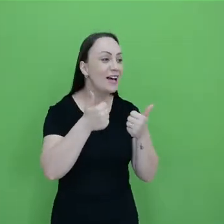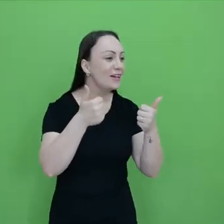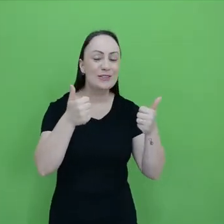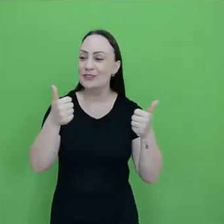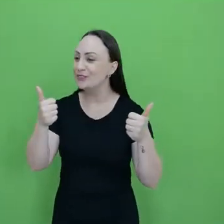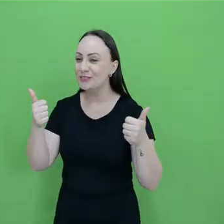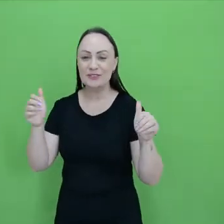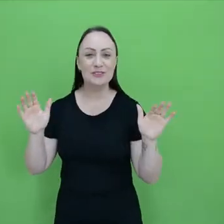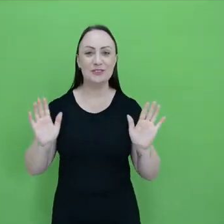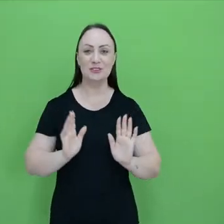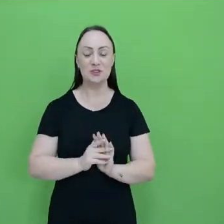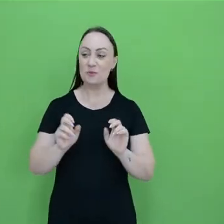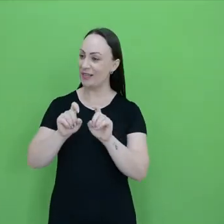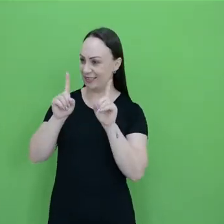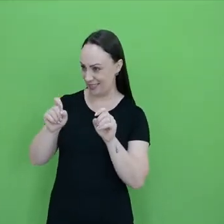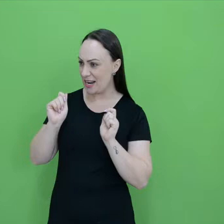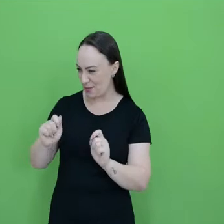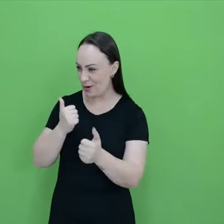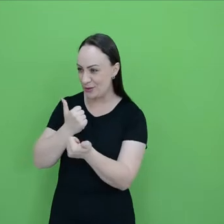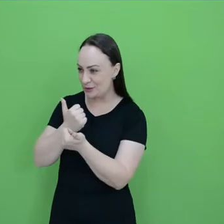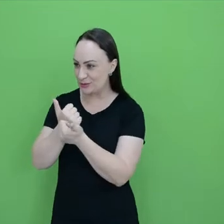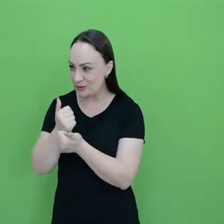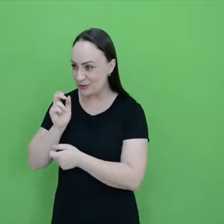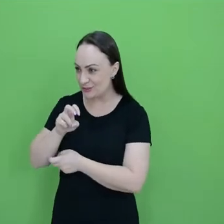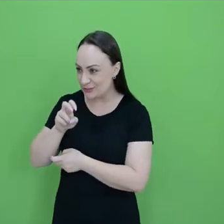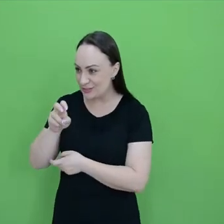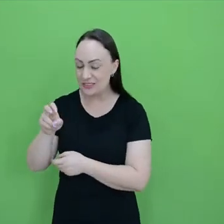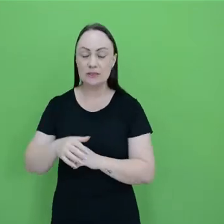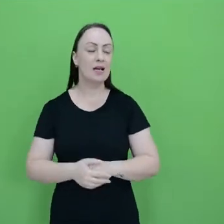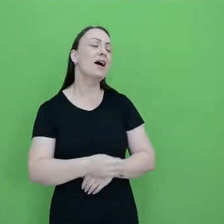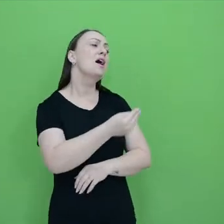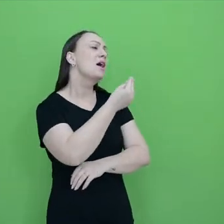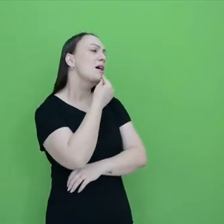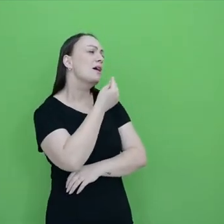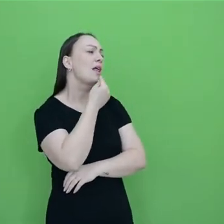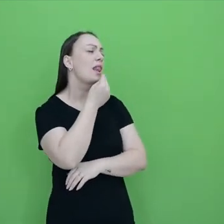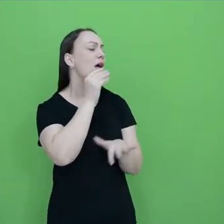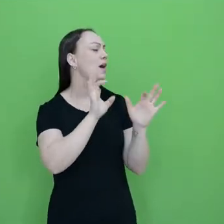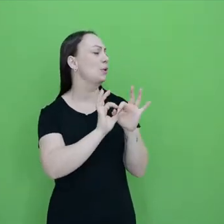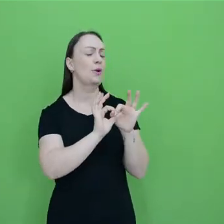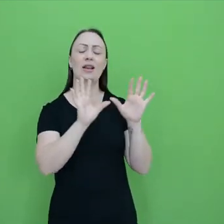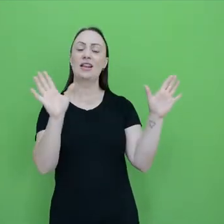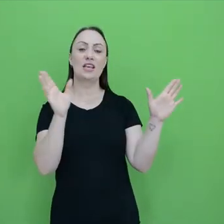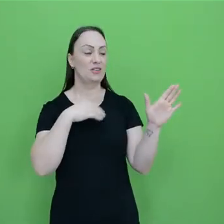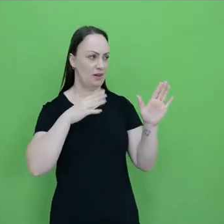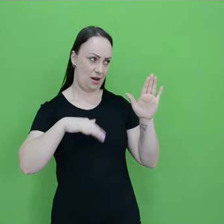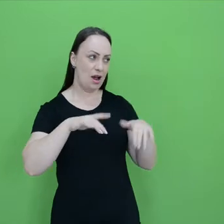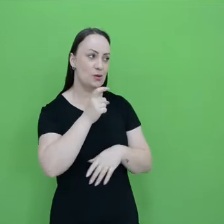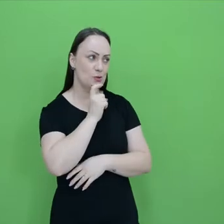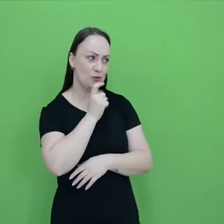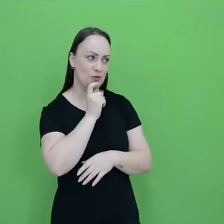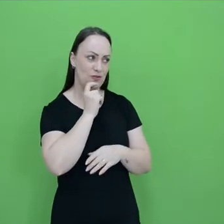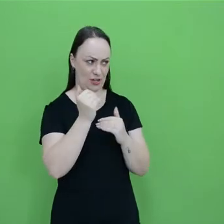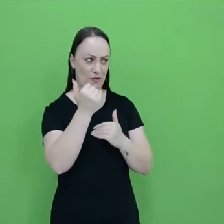Olá, tudo bom? Tudo bem? Será que eu posso me aproximar? Mas é claro, fique à vontade.